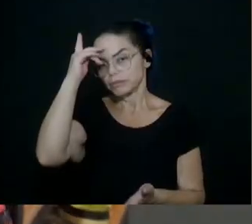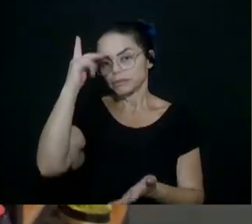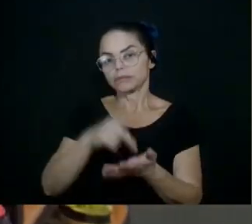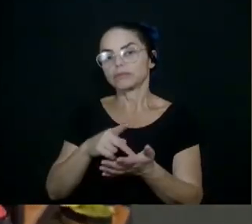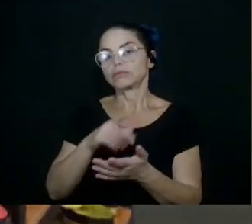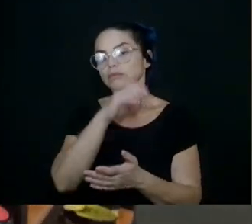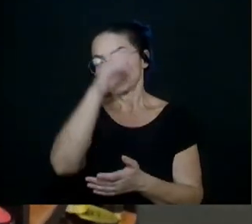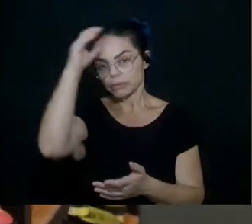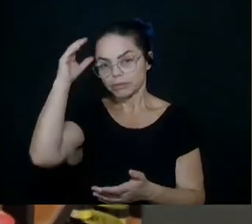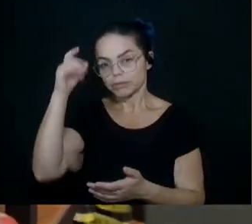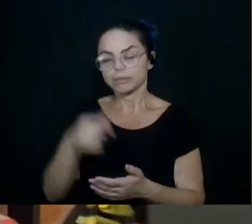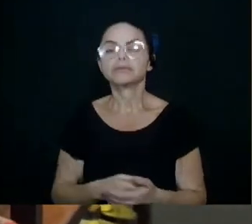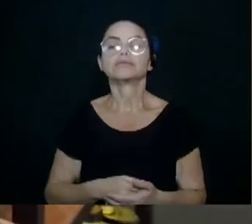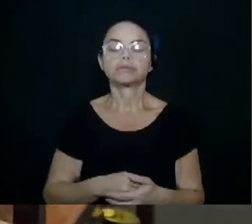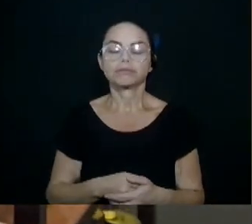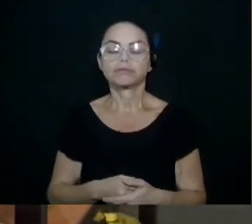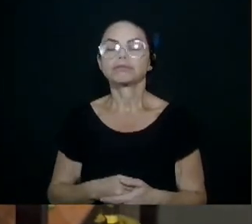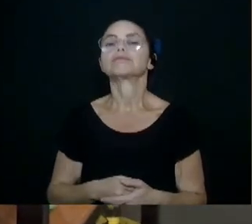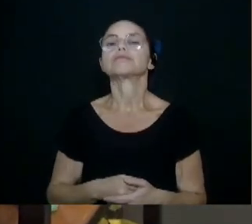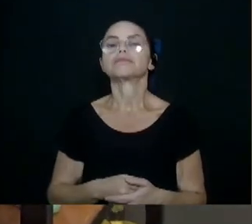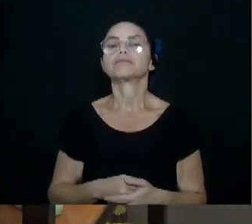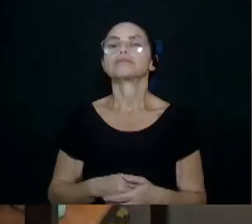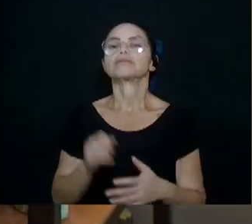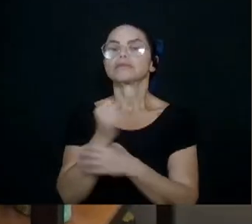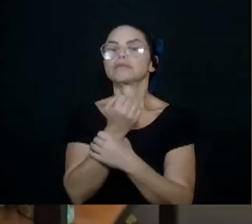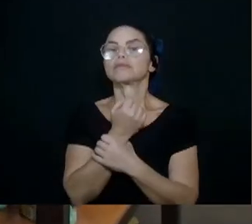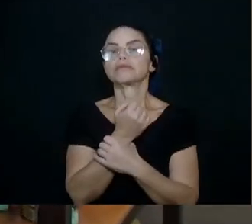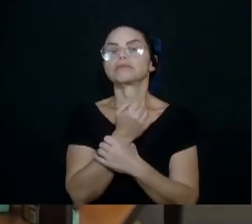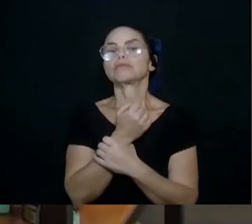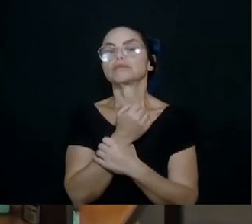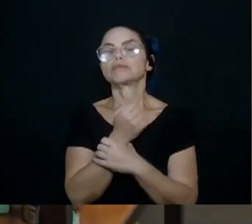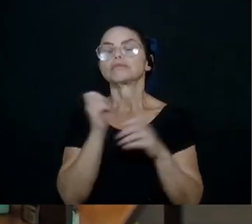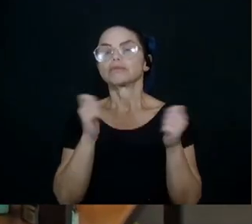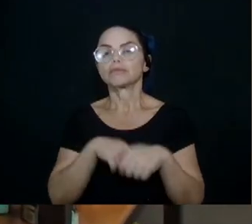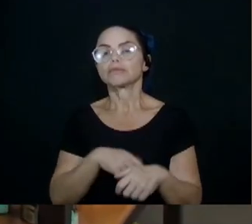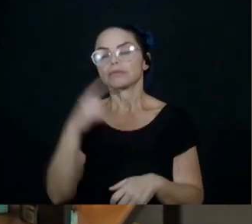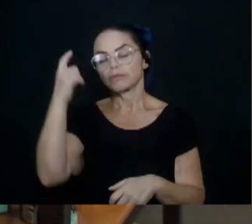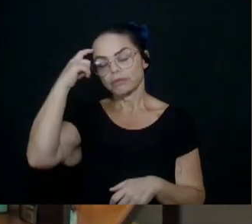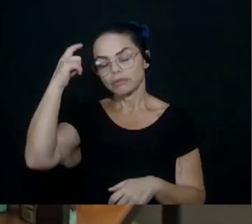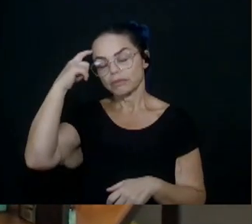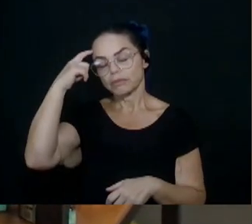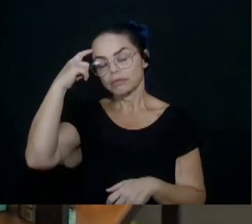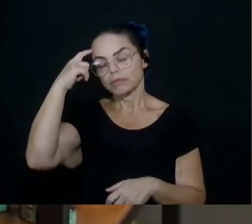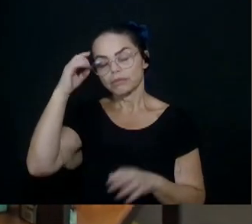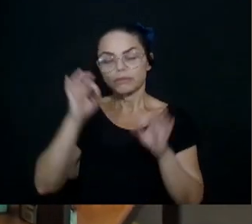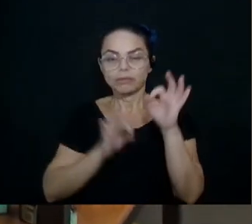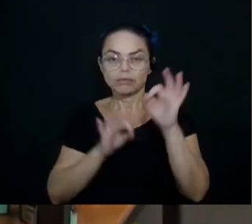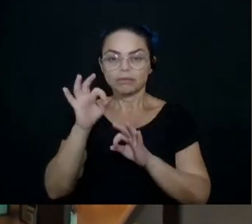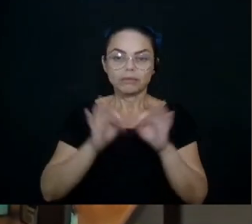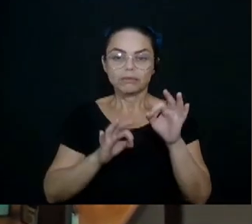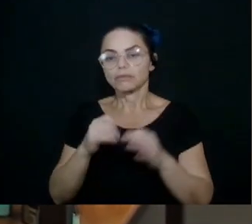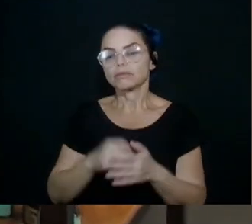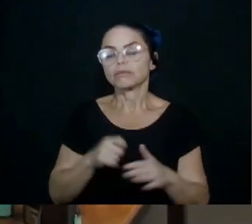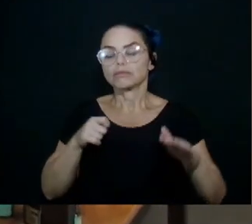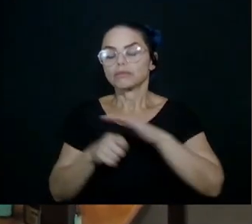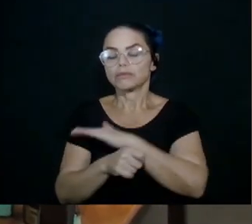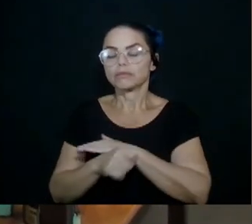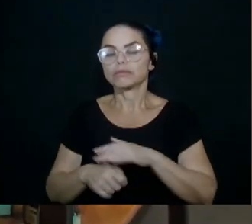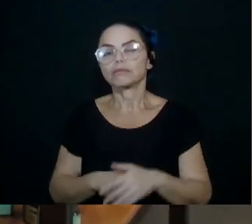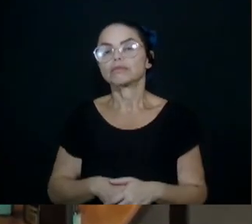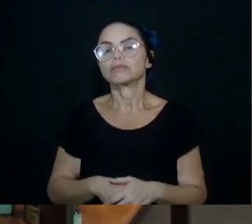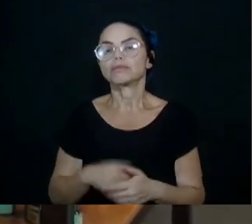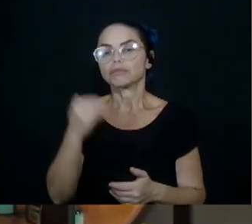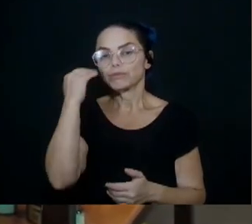financeira, que é a segurança de você falar, olha, eu posso pensar em planejamentos e investimentos na barbearia que vão me